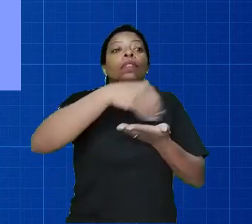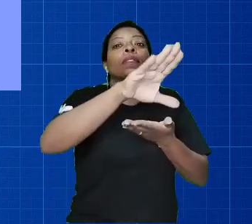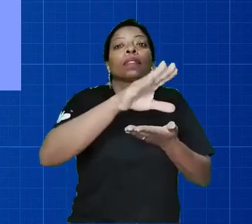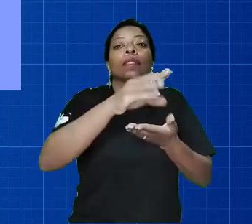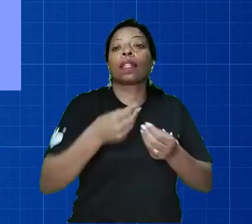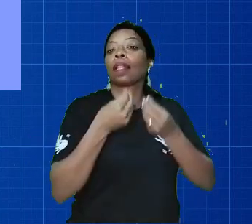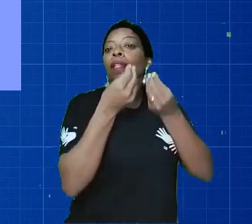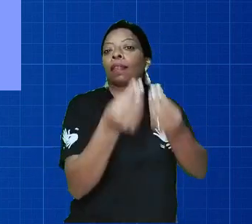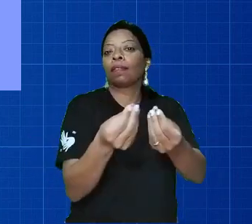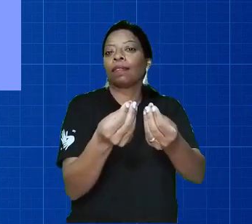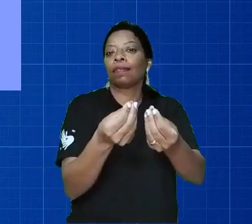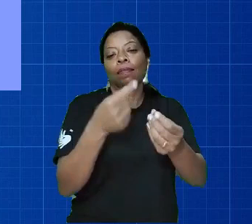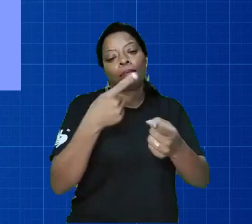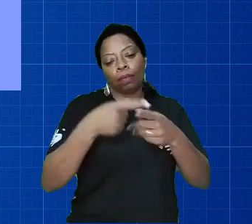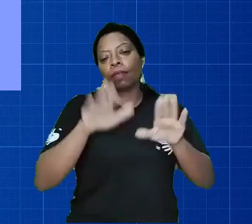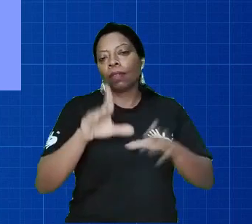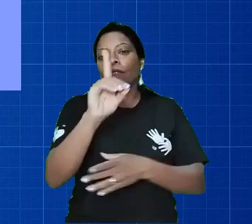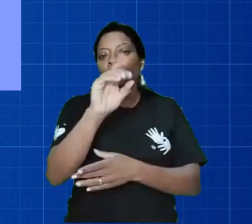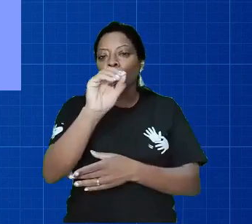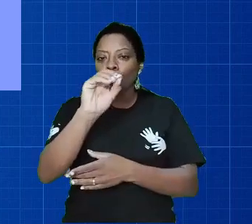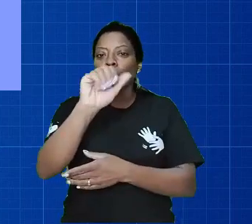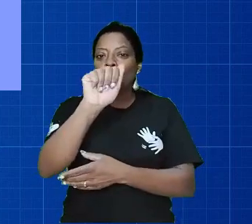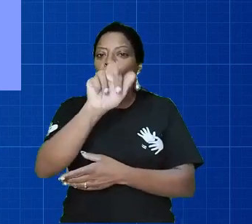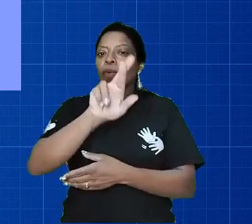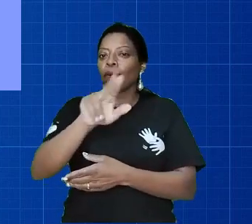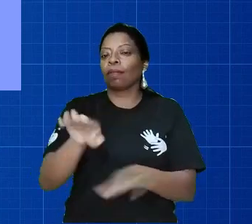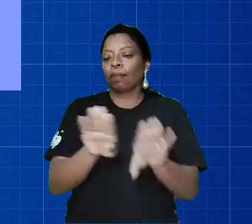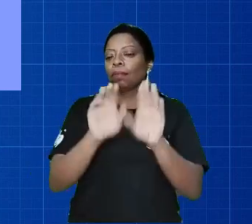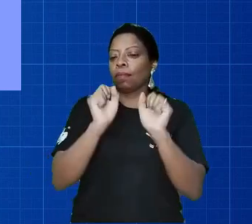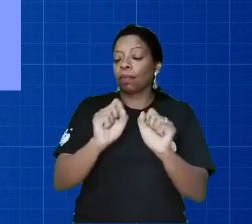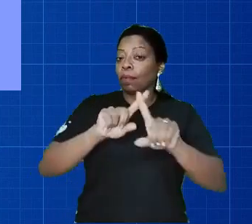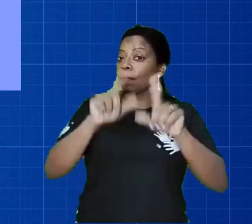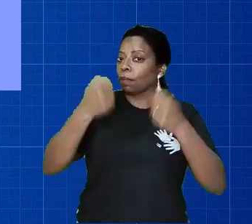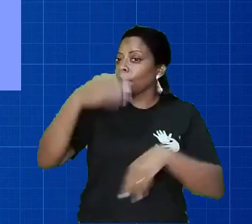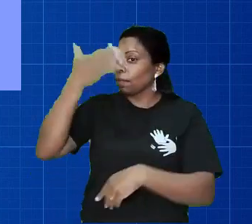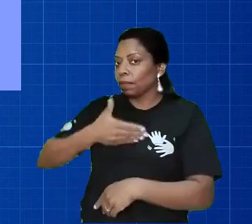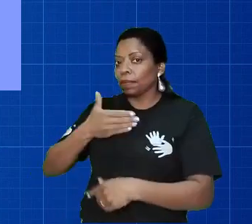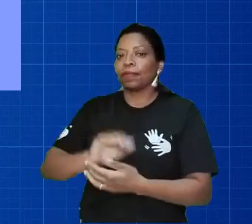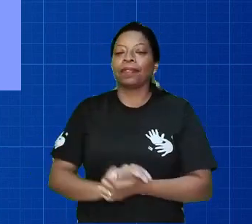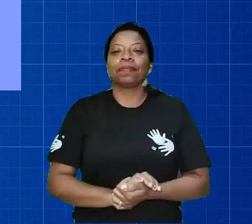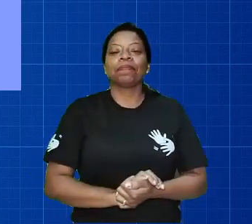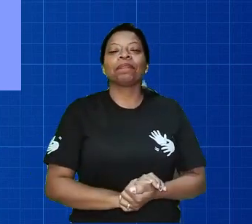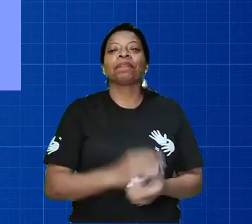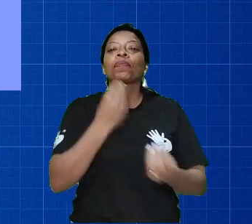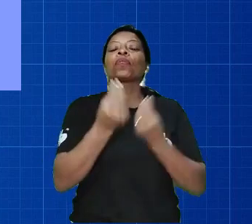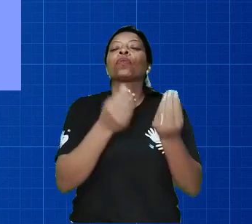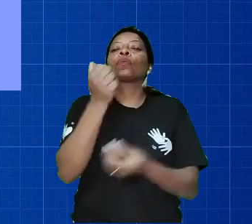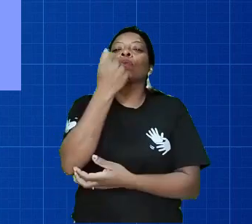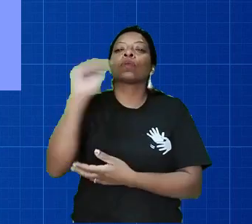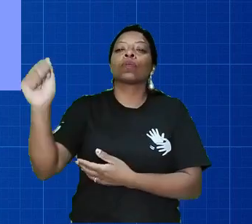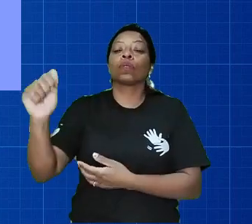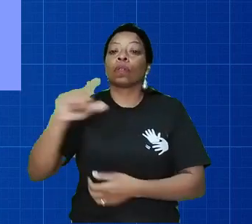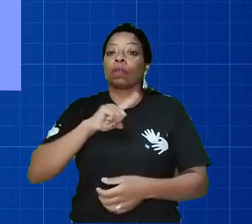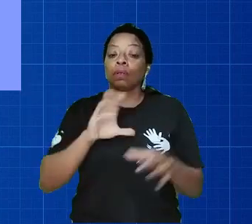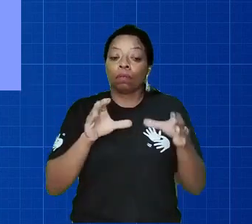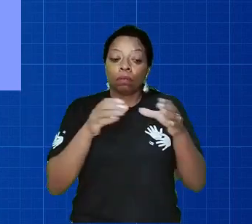A APPF é constituída de diversos cargos. Nesse momento, nós vamos destacar o papel do